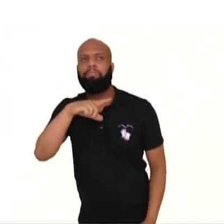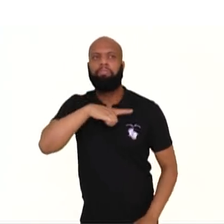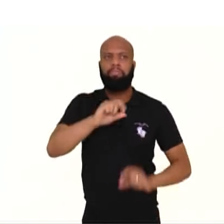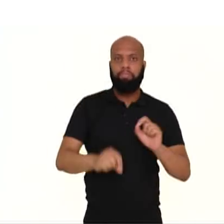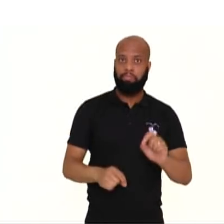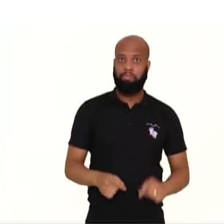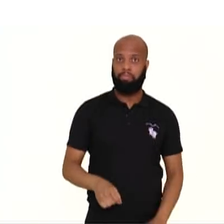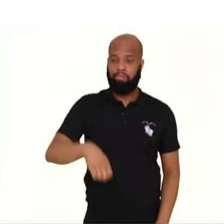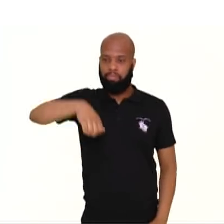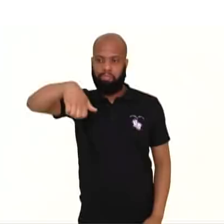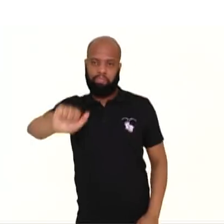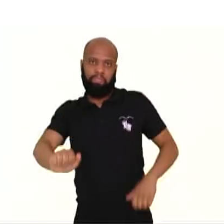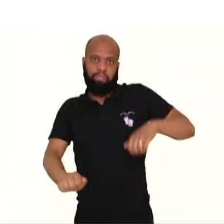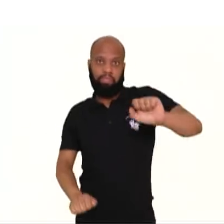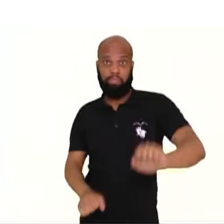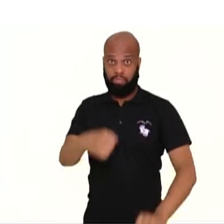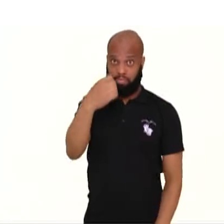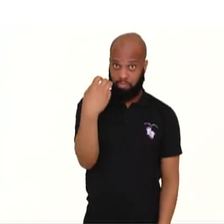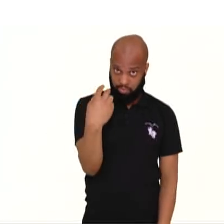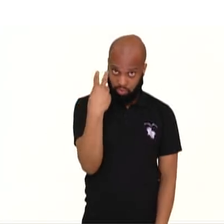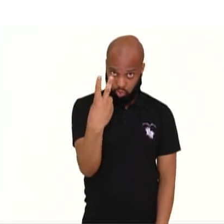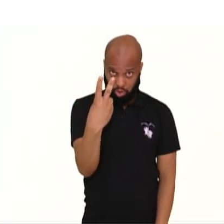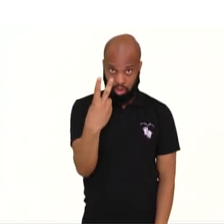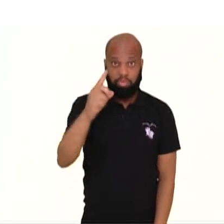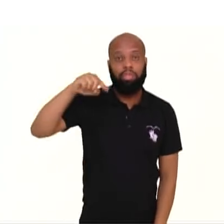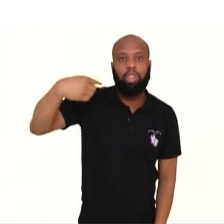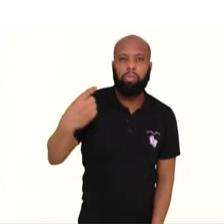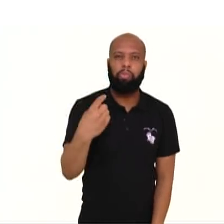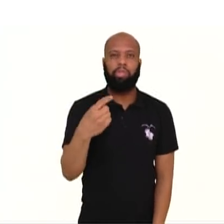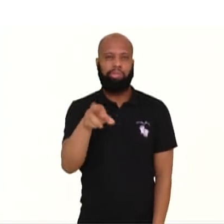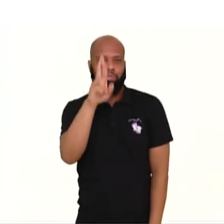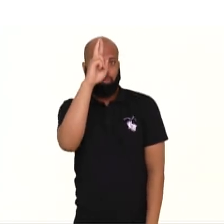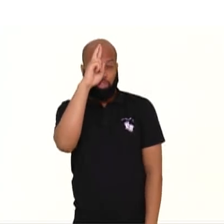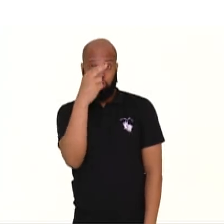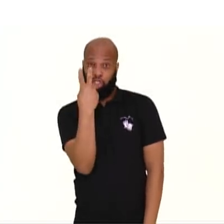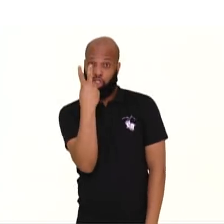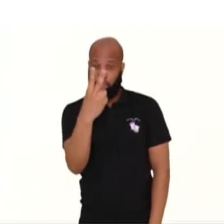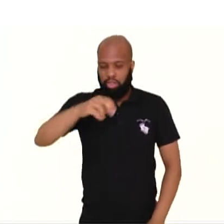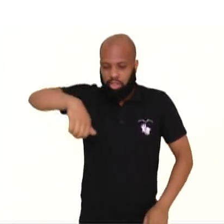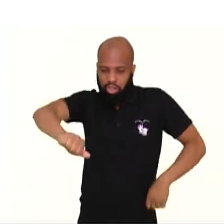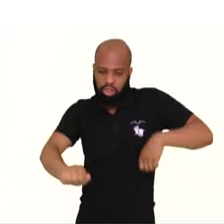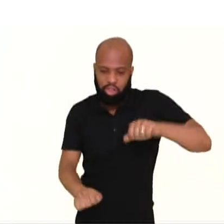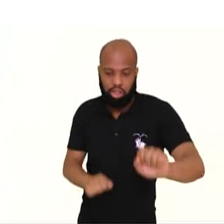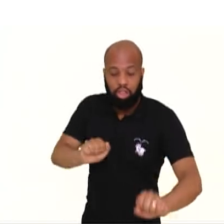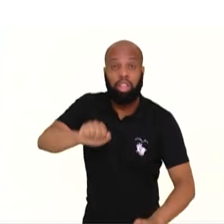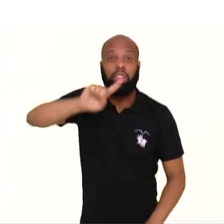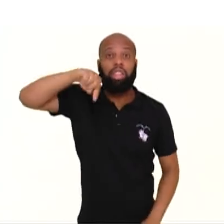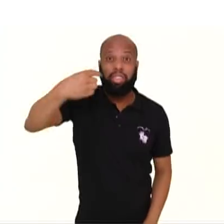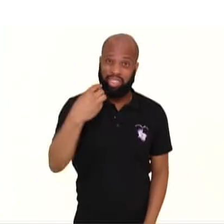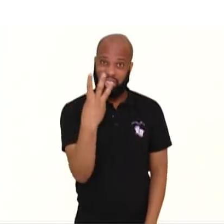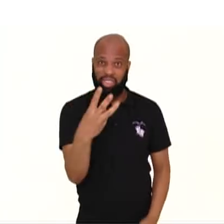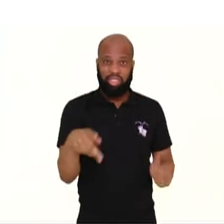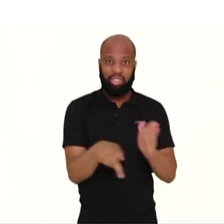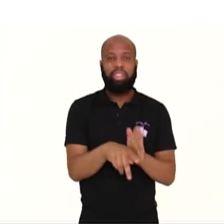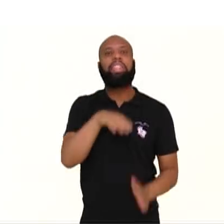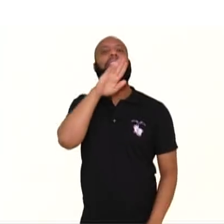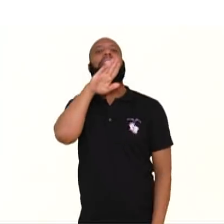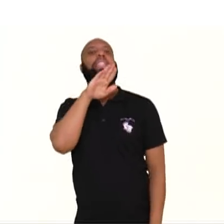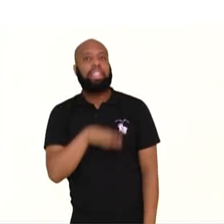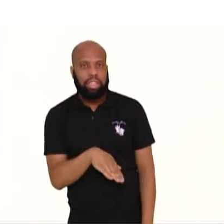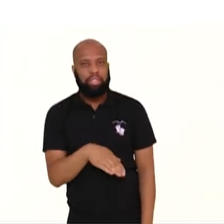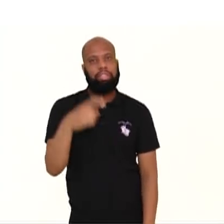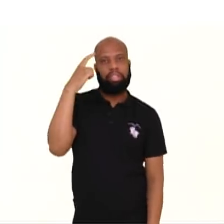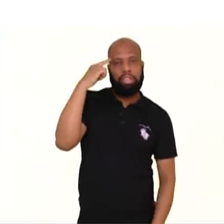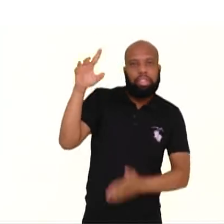4 patas ao amanhecer, 2 ao meio-dia e 3 ao entardecer? Pensa um